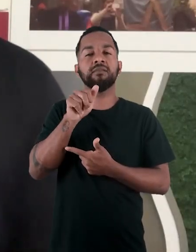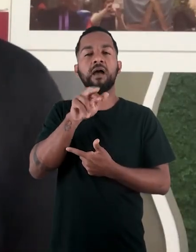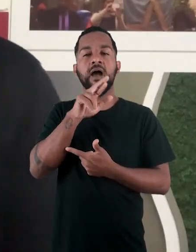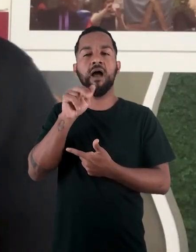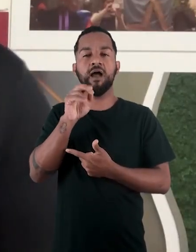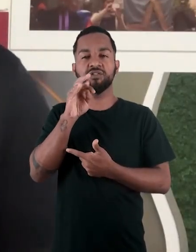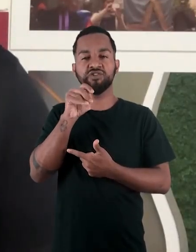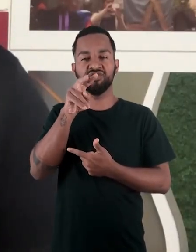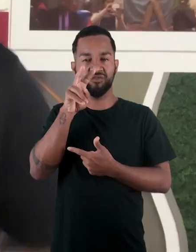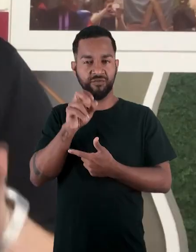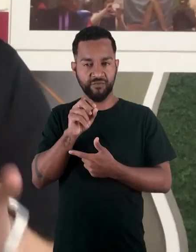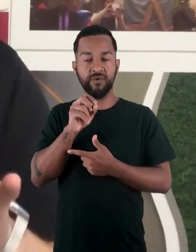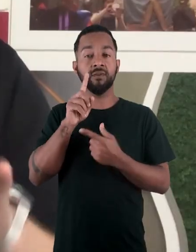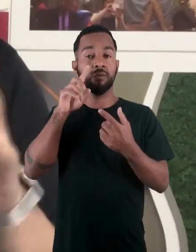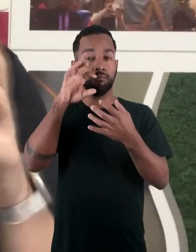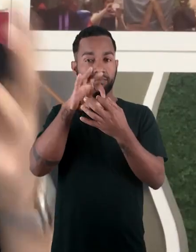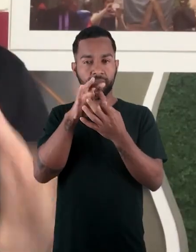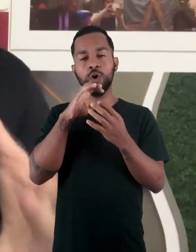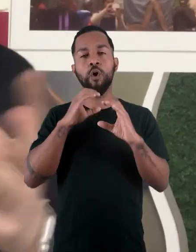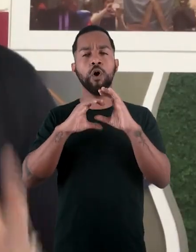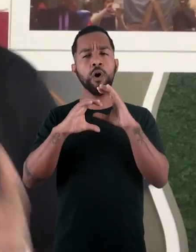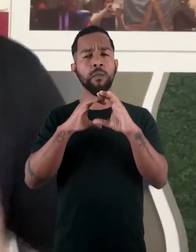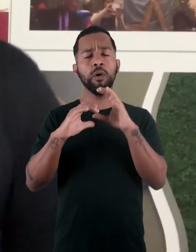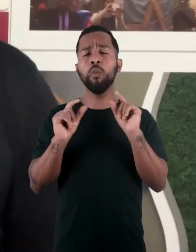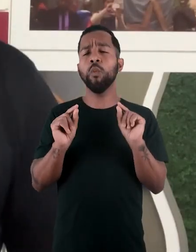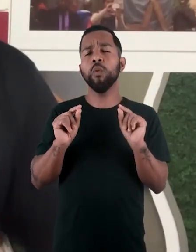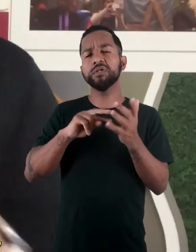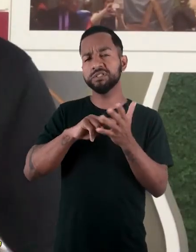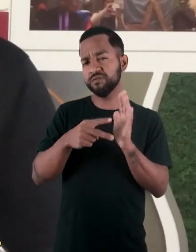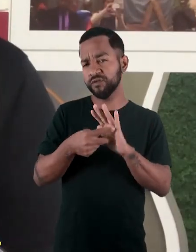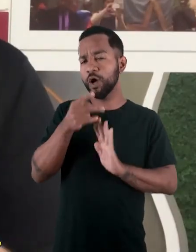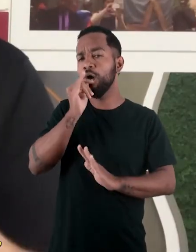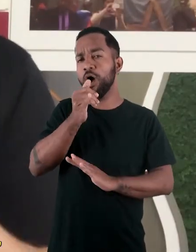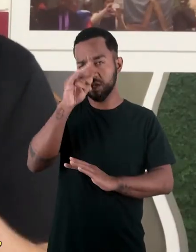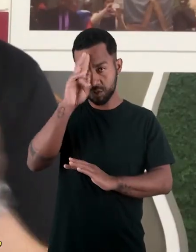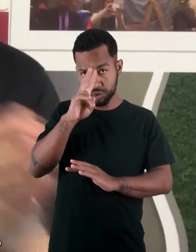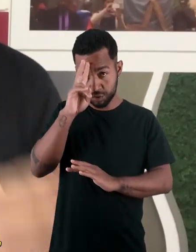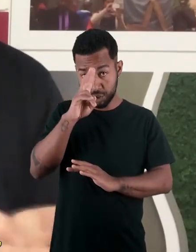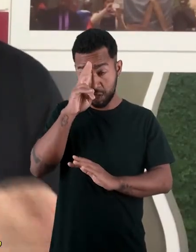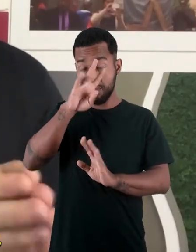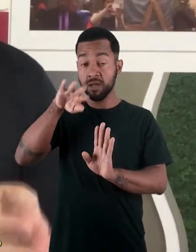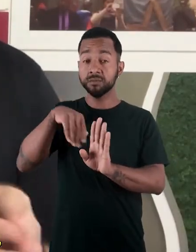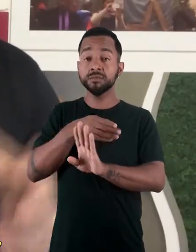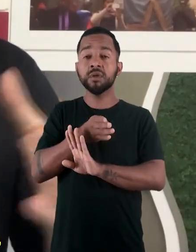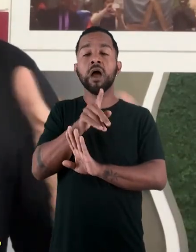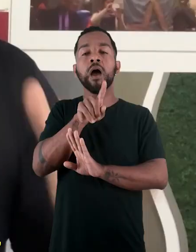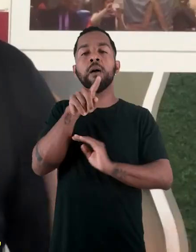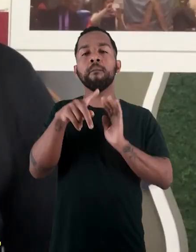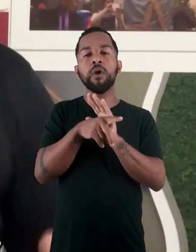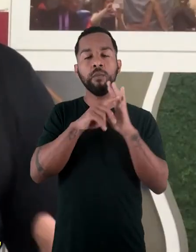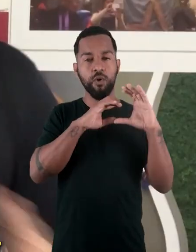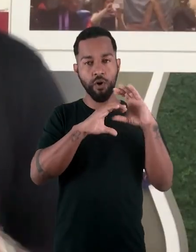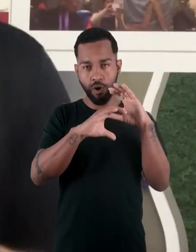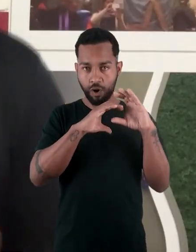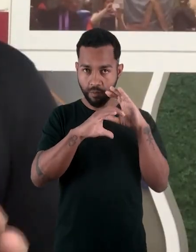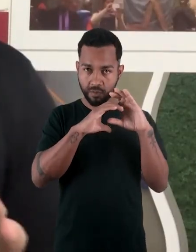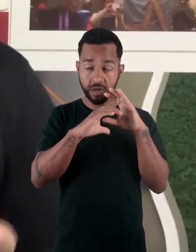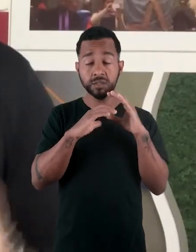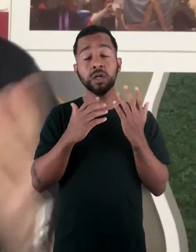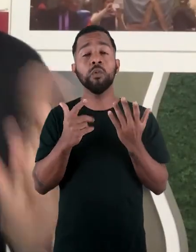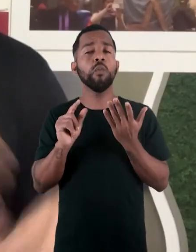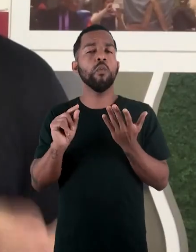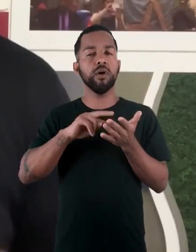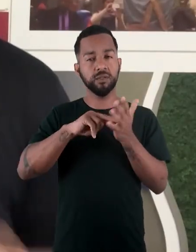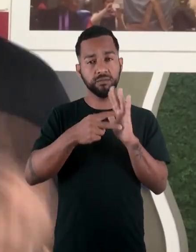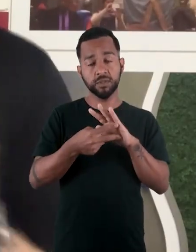em comunicação. Afinal, o que é contar uma história? Contar uma história pelo viés, pelo prisma da comunicação, nada mais é do